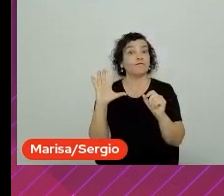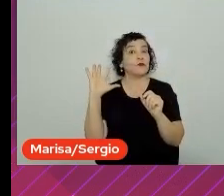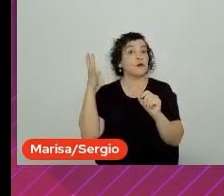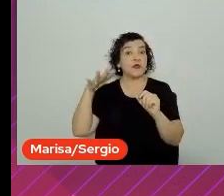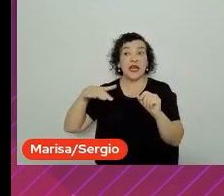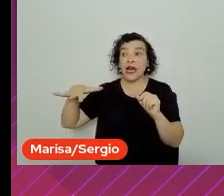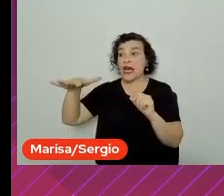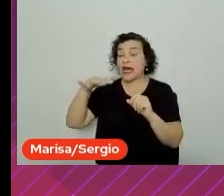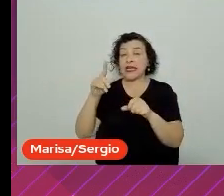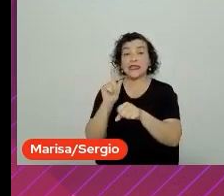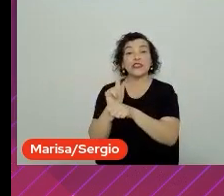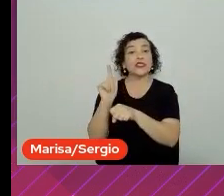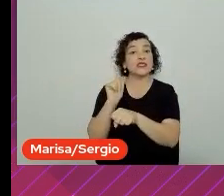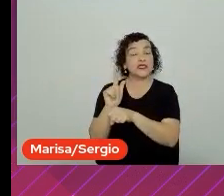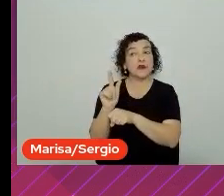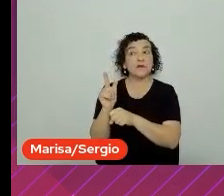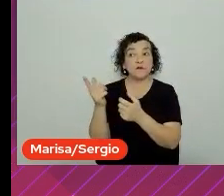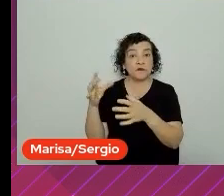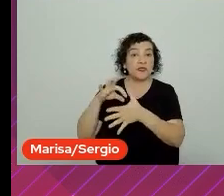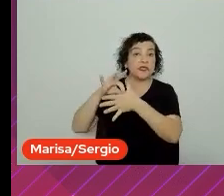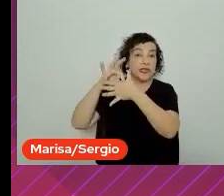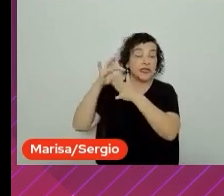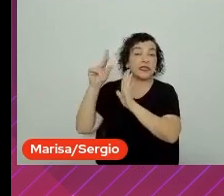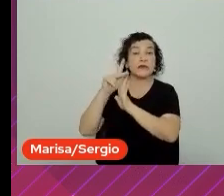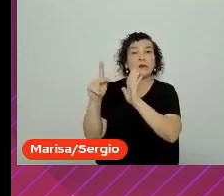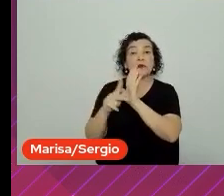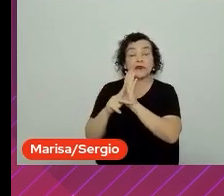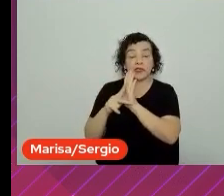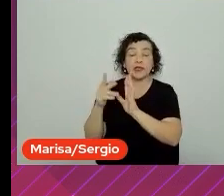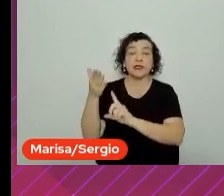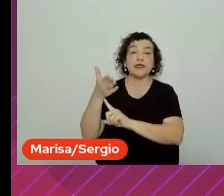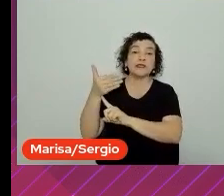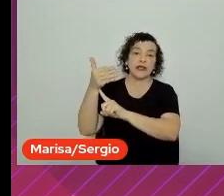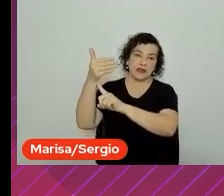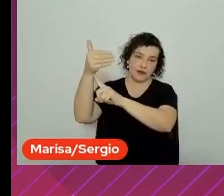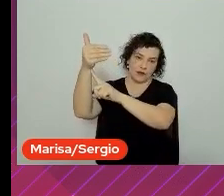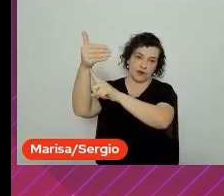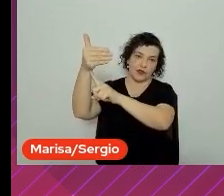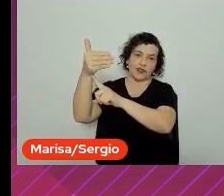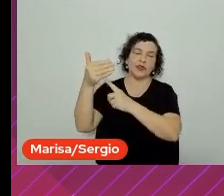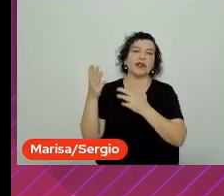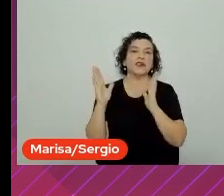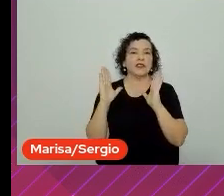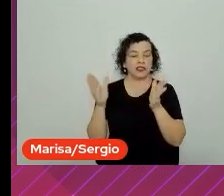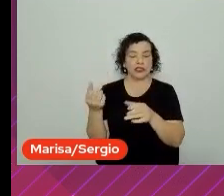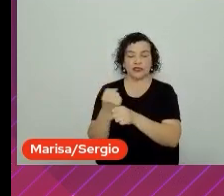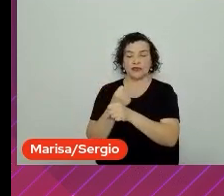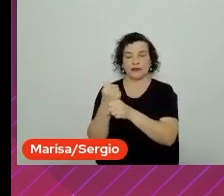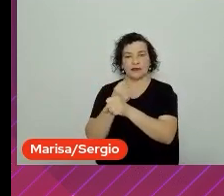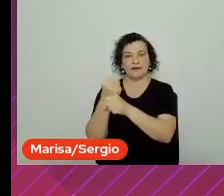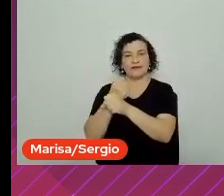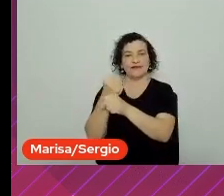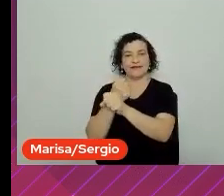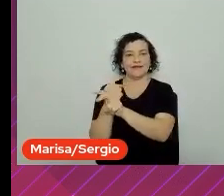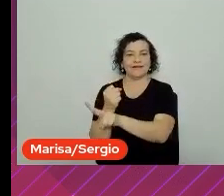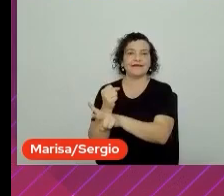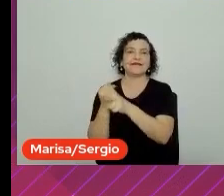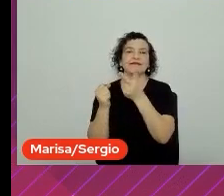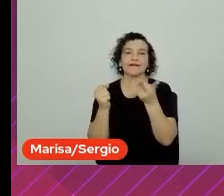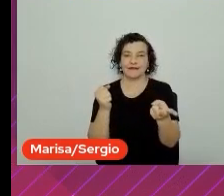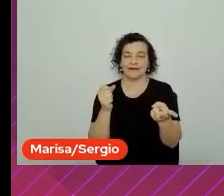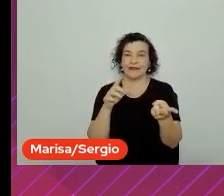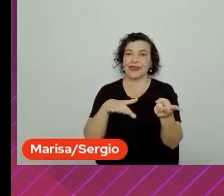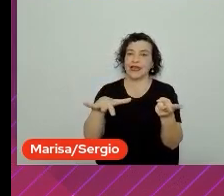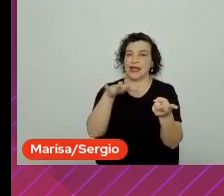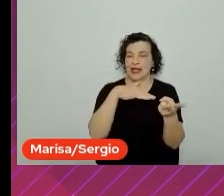área de gestão e liderança de projetos em tecnologia, e há alguns anos eu vim para a área